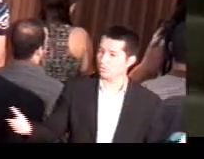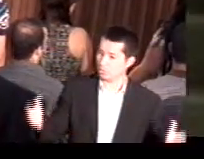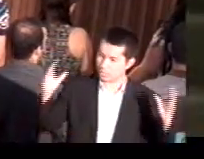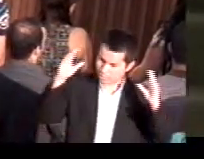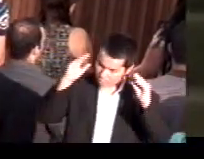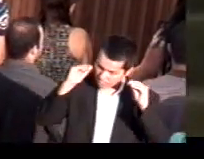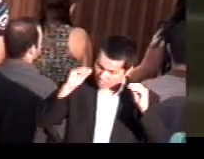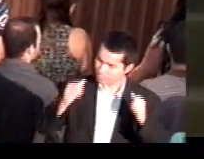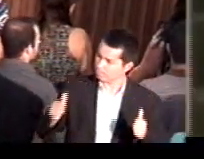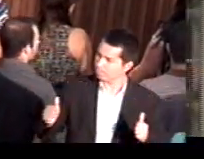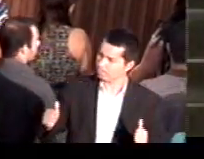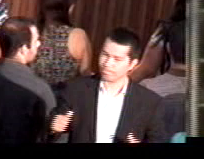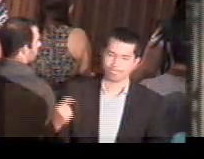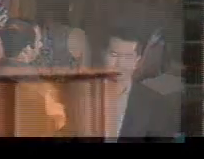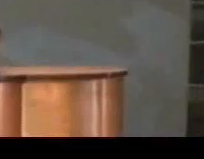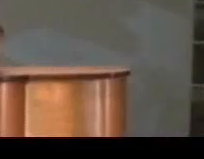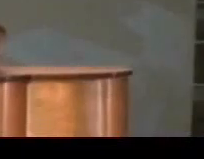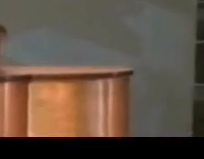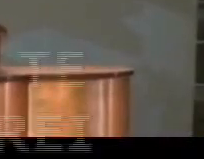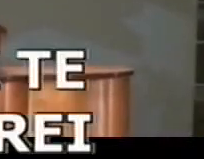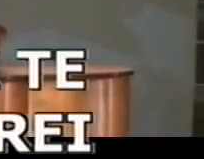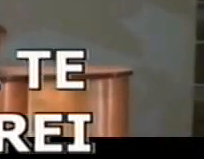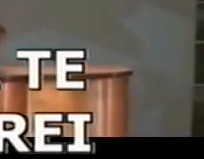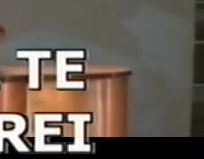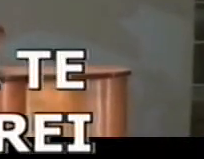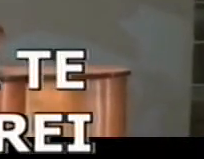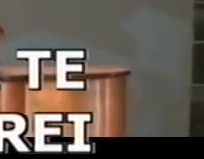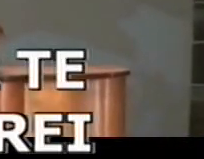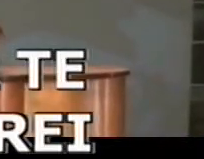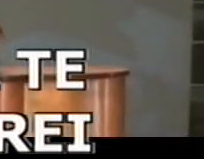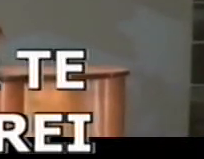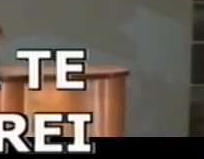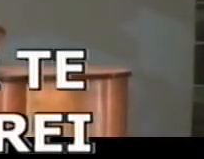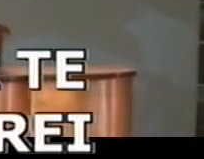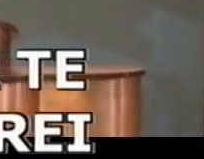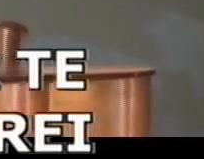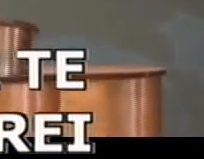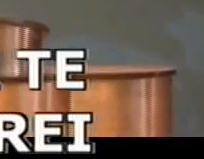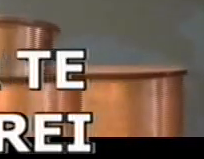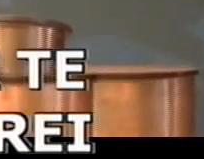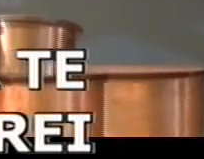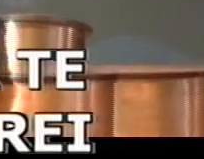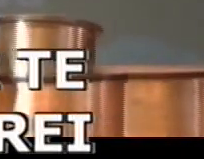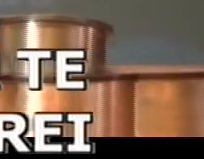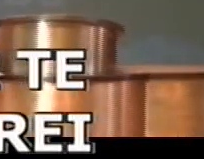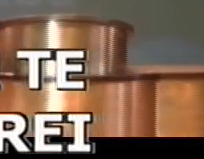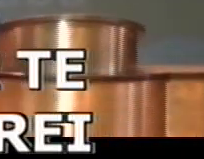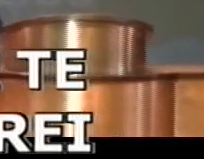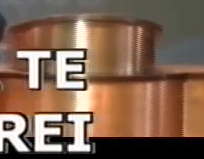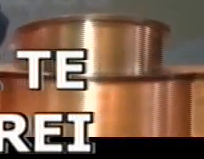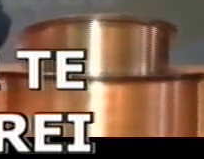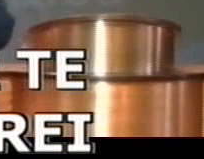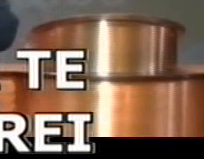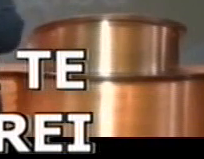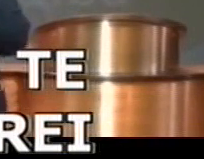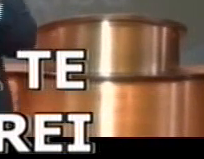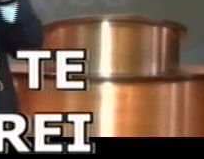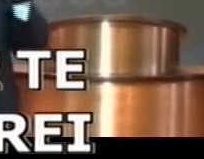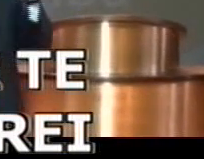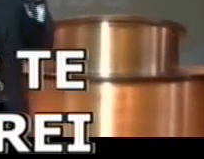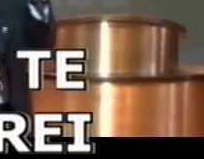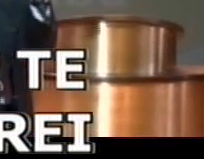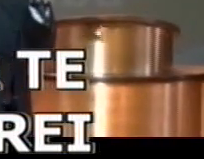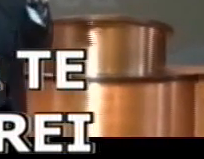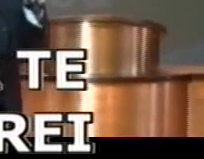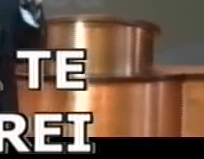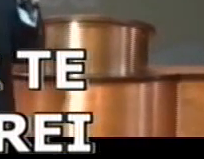noite. Adoremos o Senhor juntos. Dá a mão lá em cima também. Fecha o corredor aqui, ó. Povo de Deus, se una.